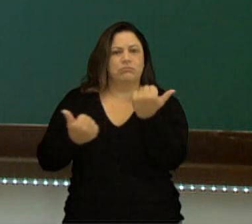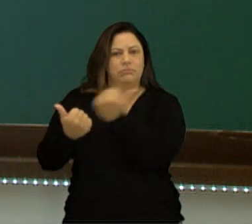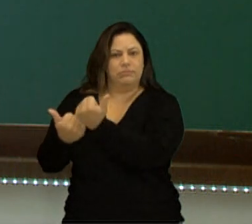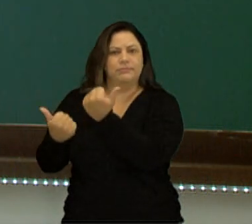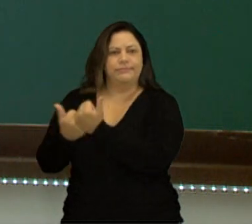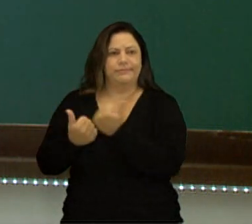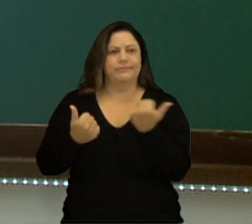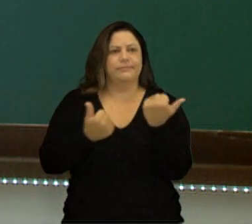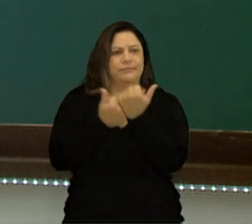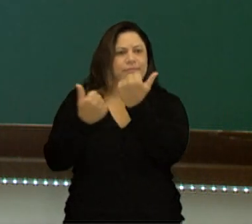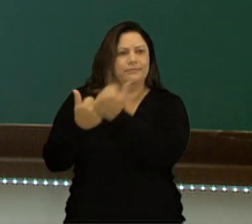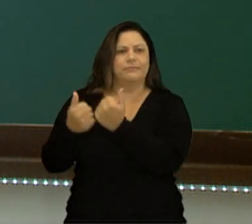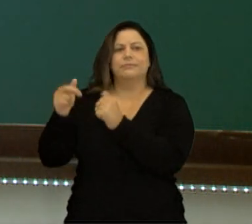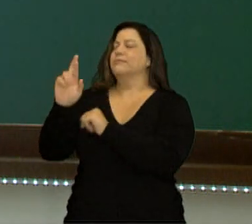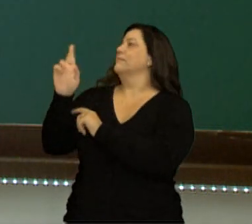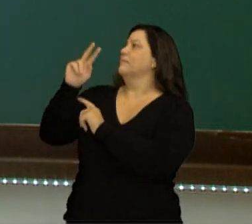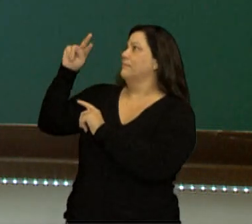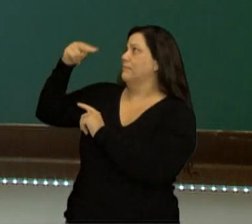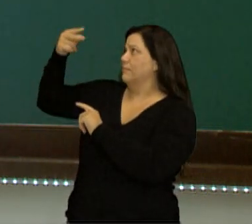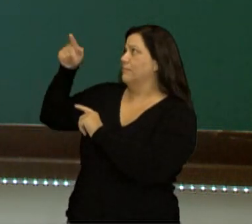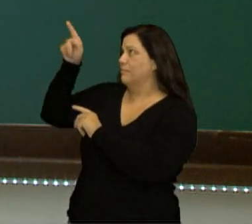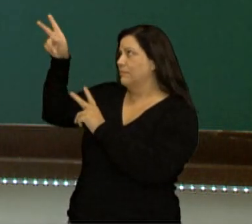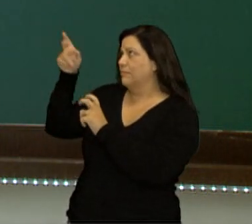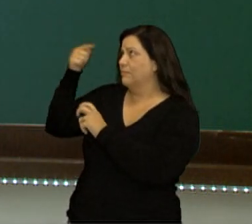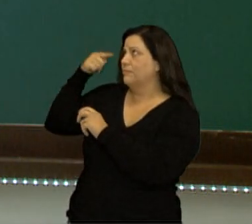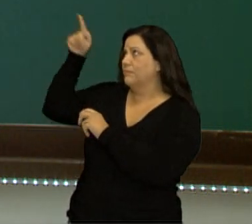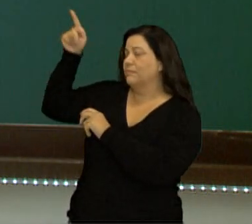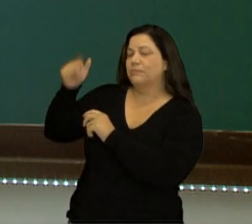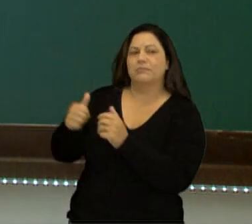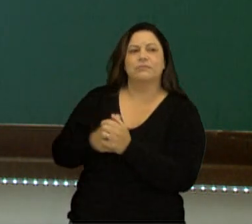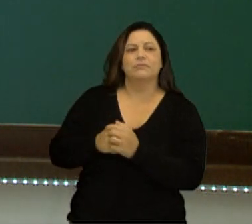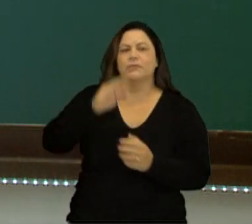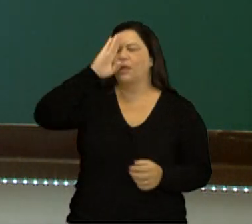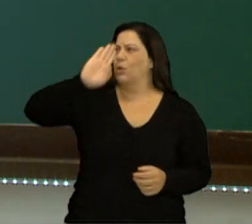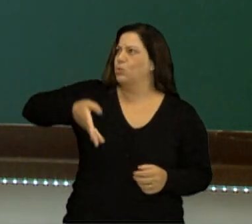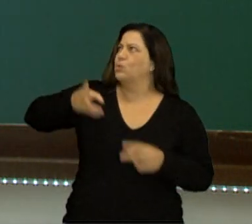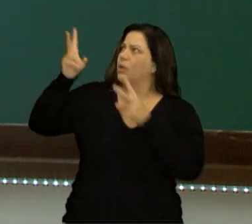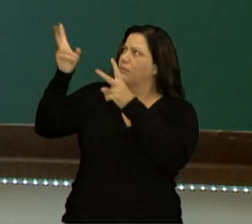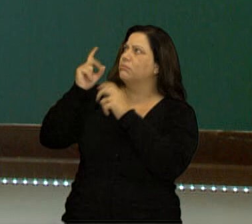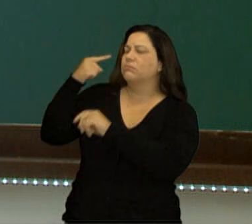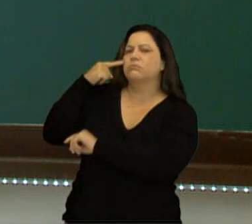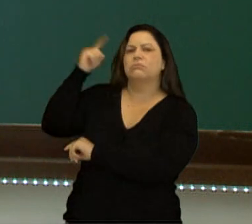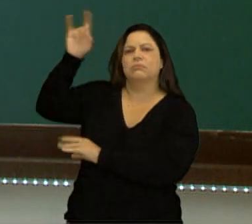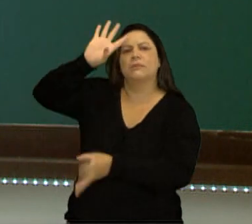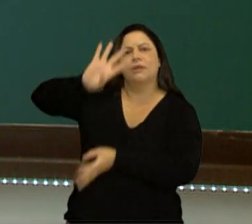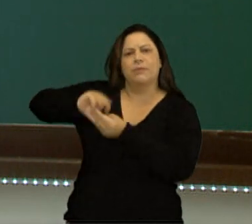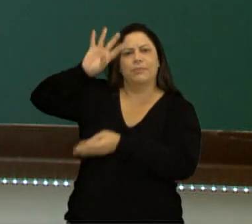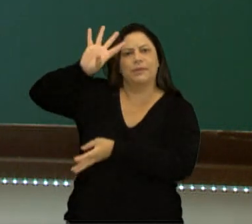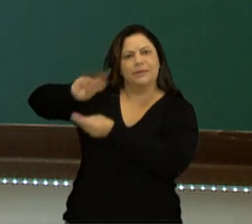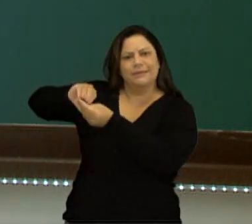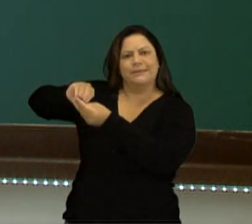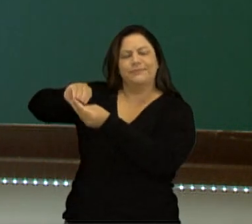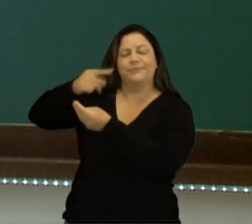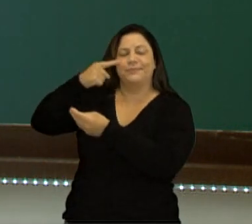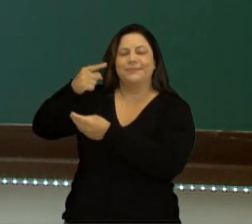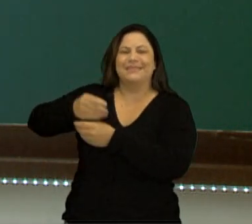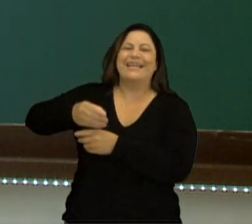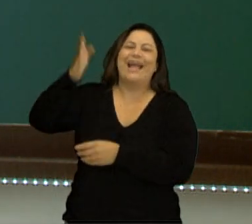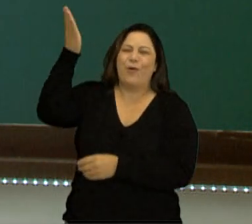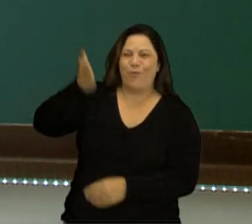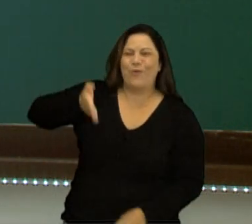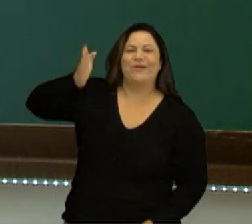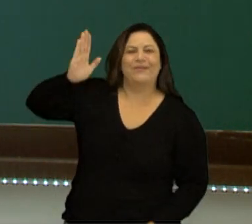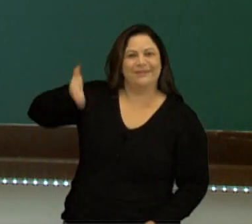área lateral e a área da base. Diretamente já dá para ver que dá para simplificar, aquilo que vocês falam, né, cortar,